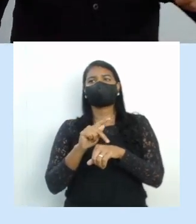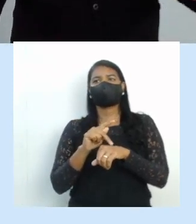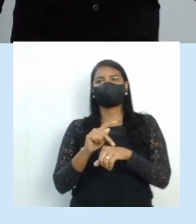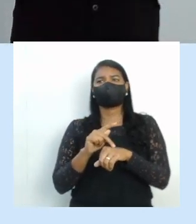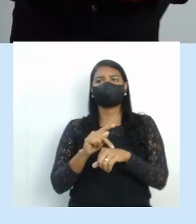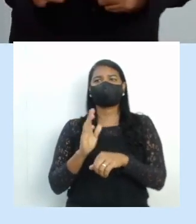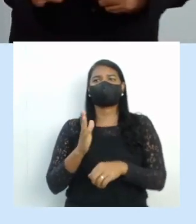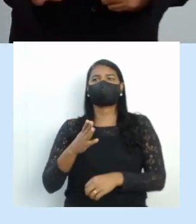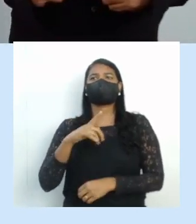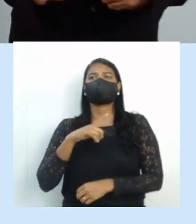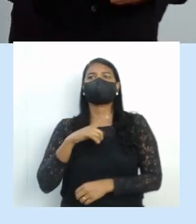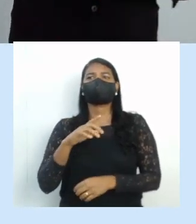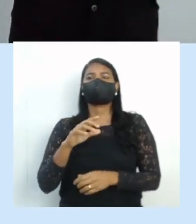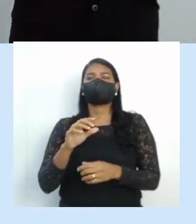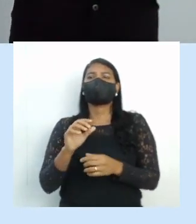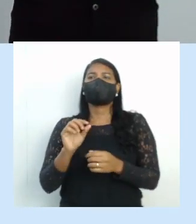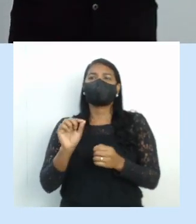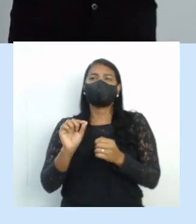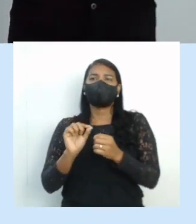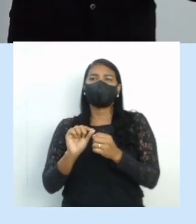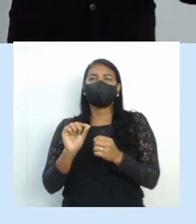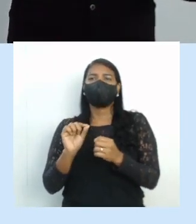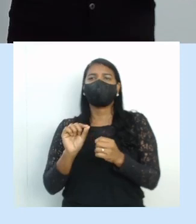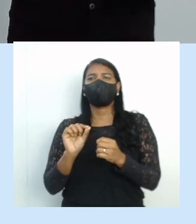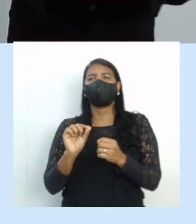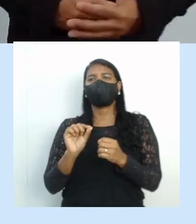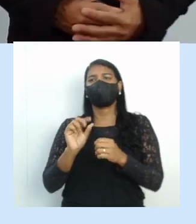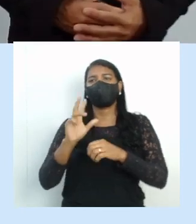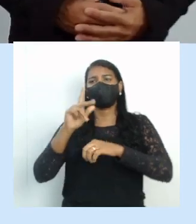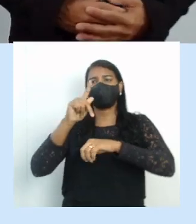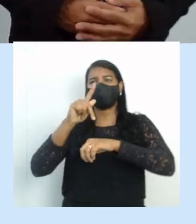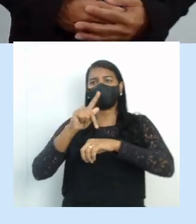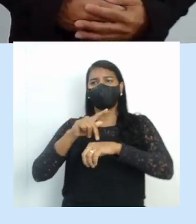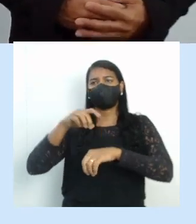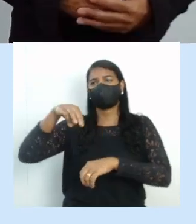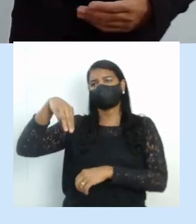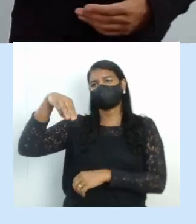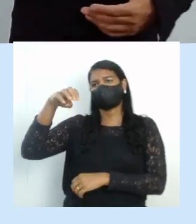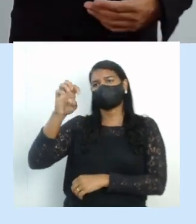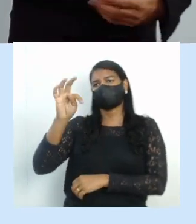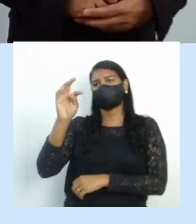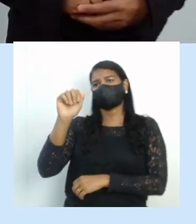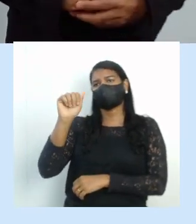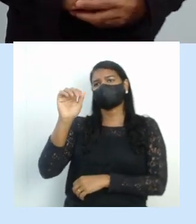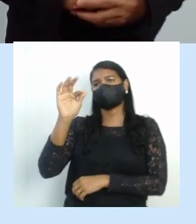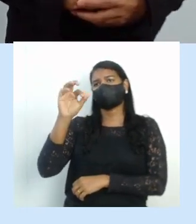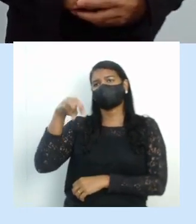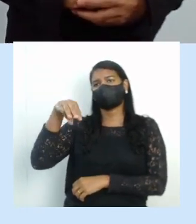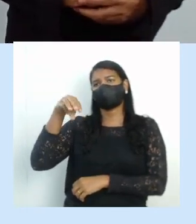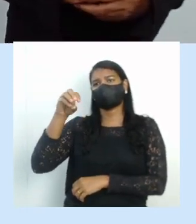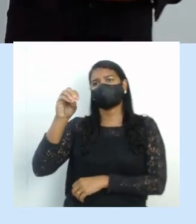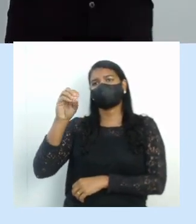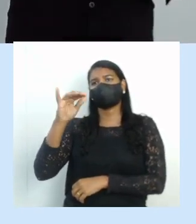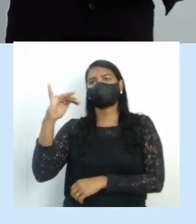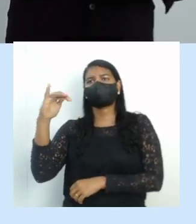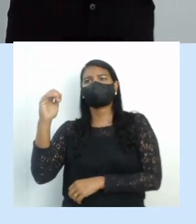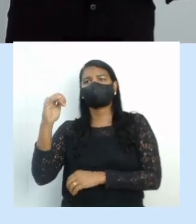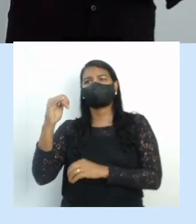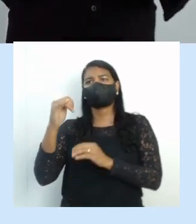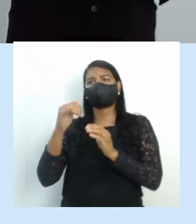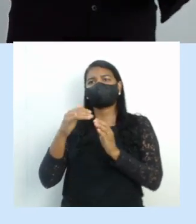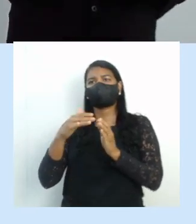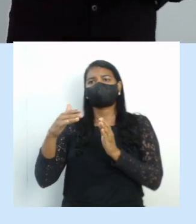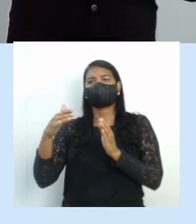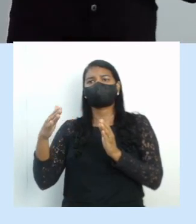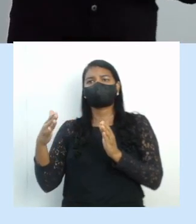pré-existentes formou as chamadas rochas metamórficas. Sobre esse processo, que também é